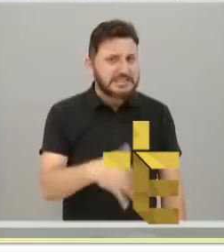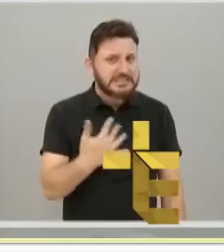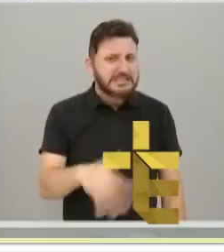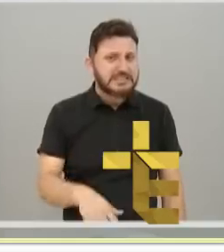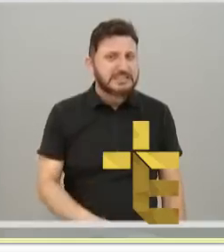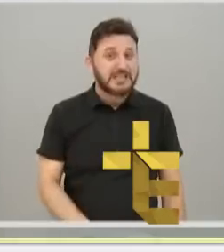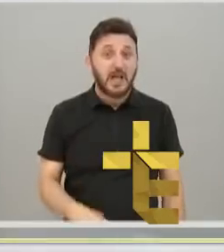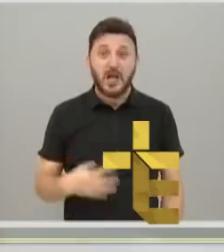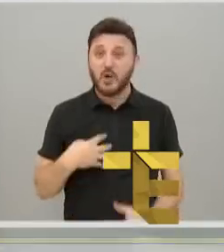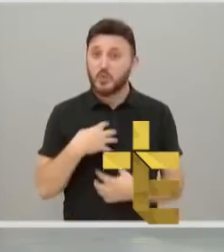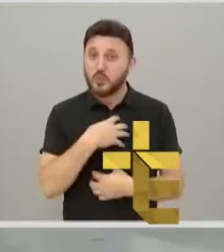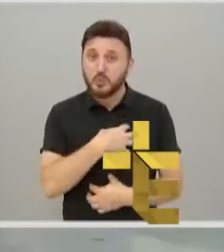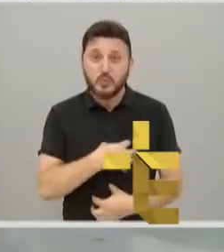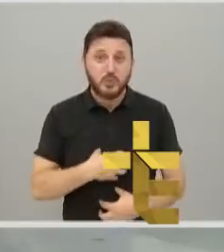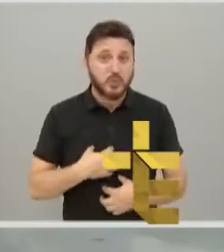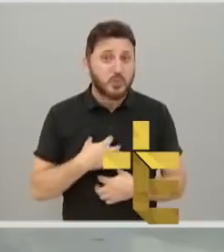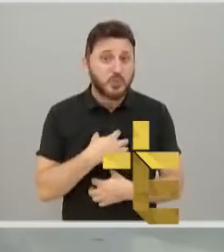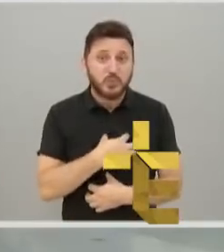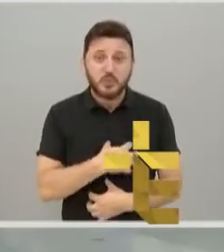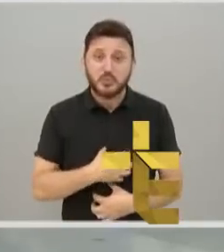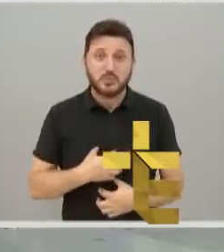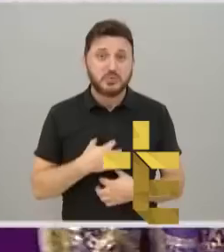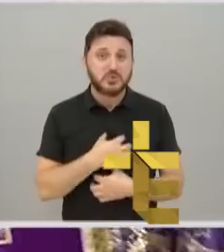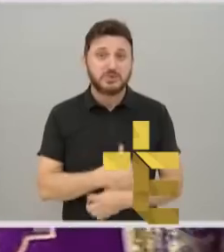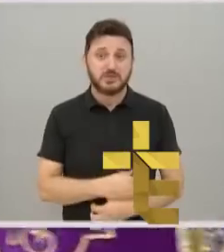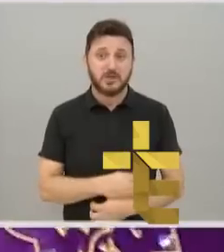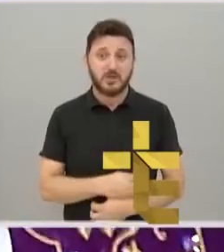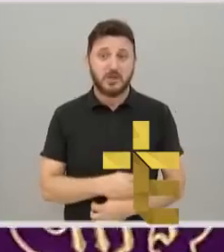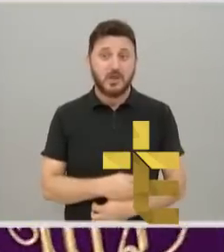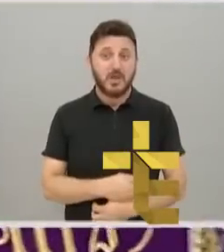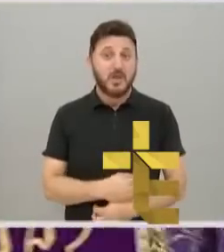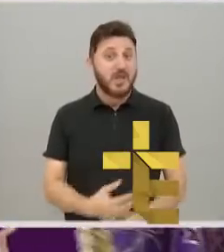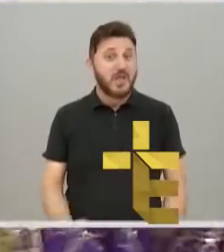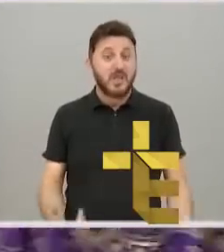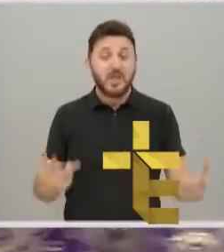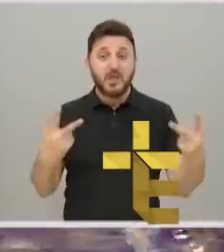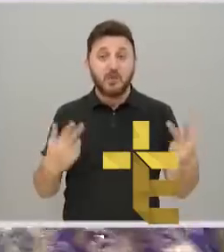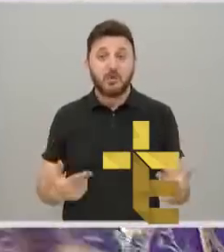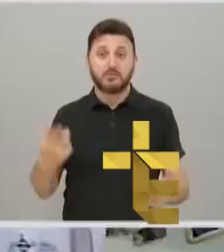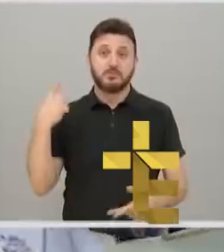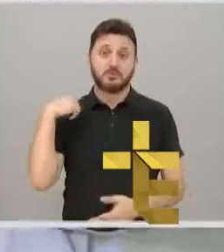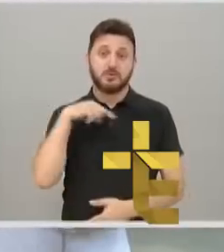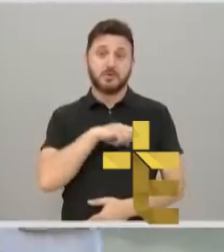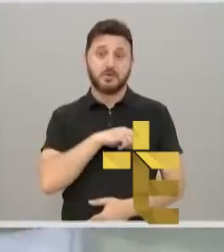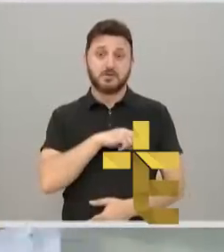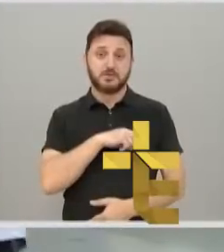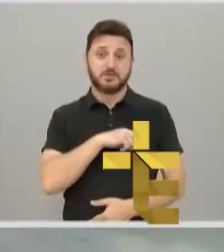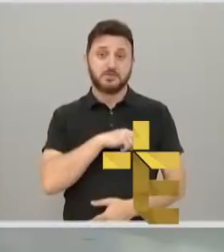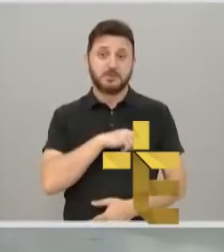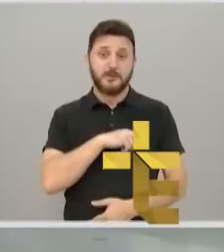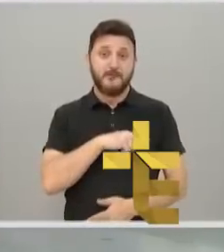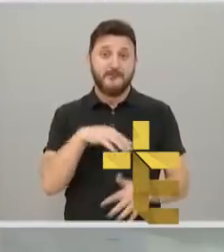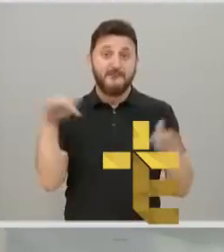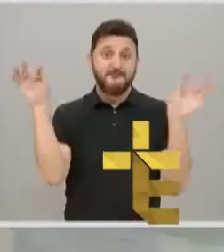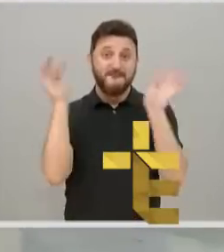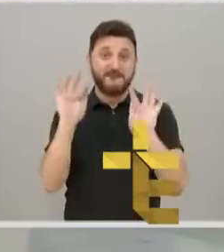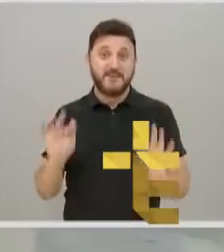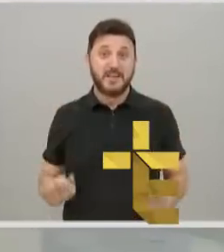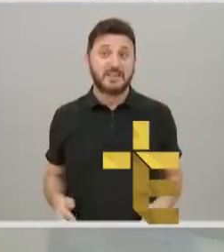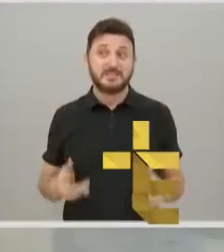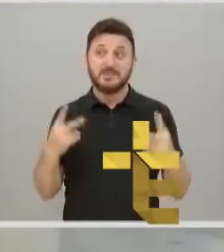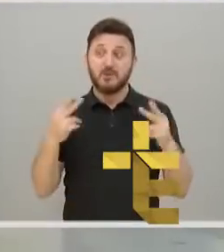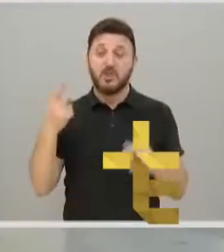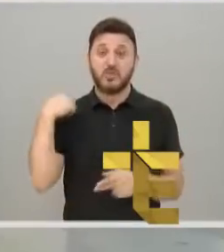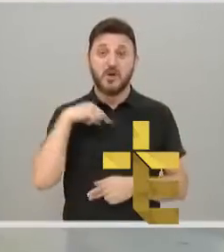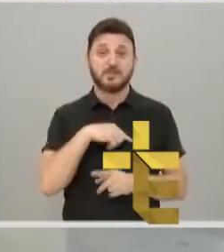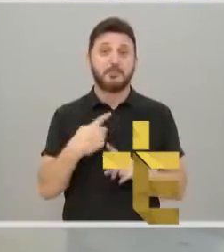Bem-vindo às angústias de nosso Senhor. E felizes somos nós se pudermos sentir as angústias de nosso